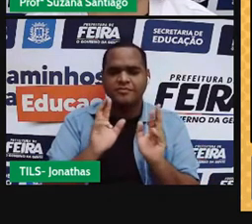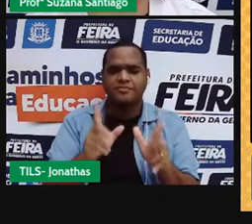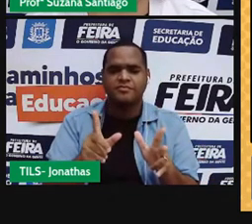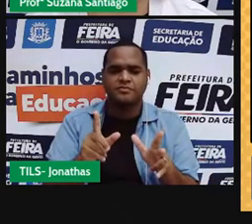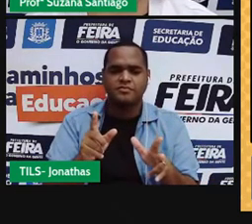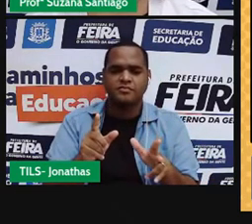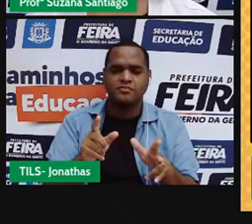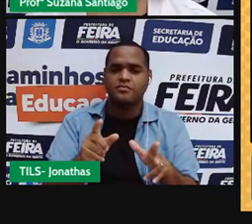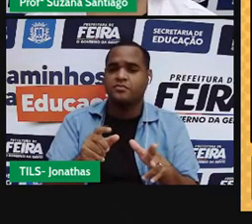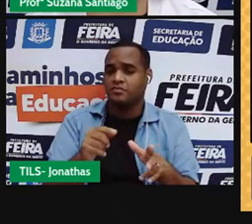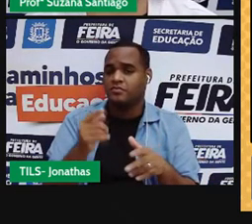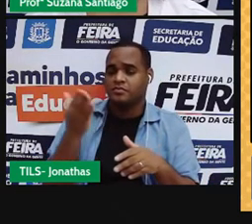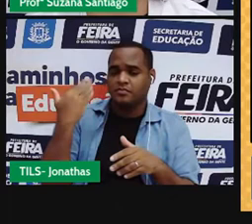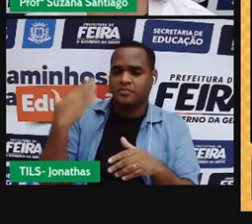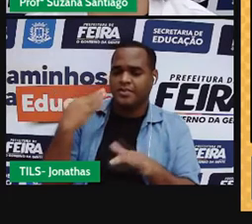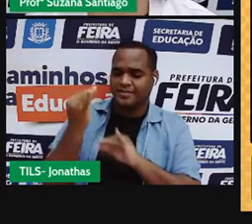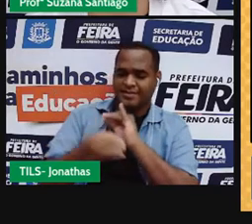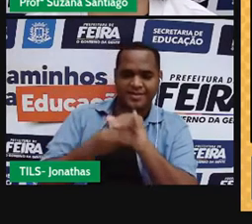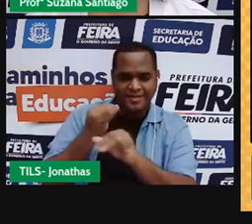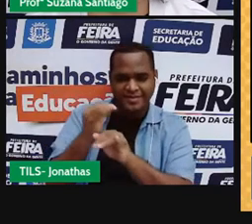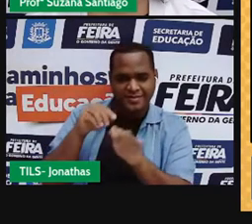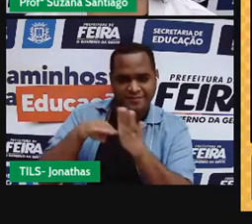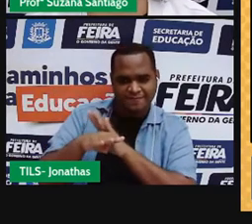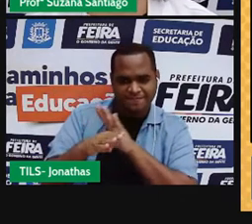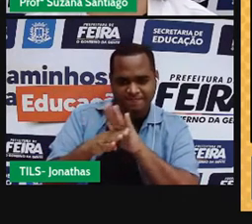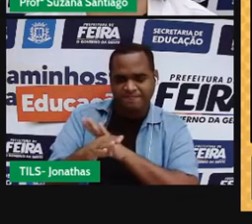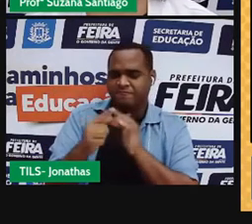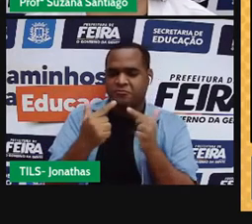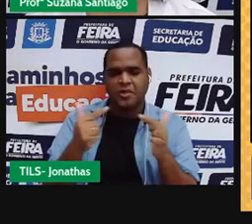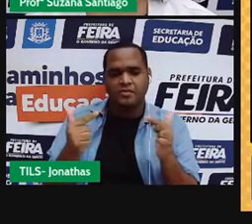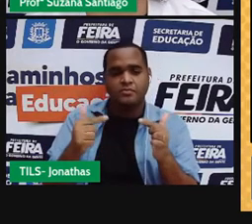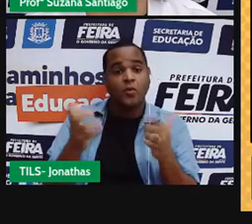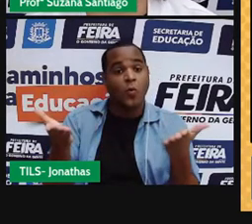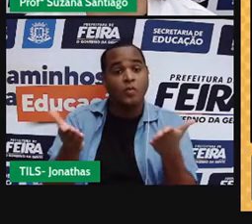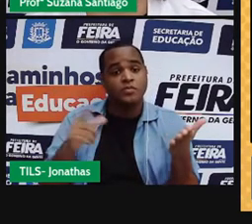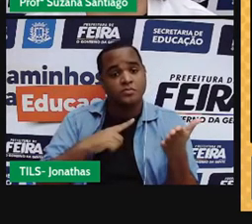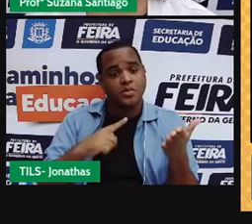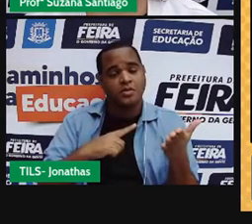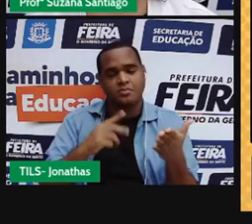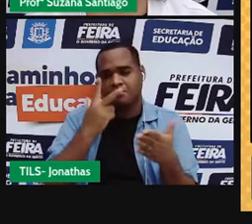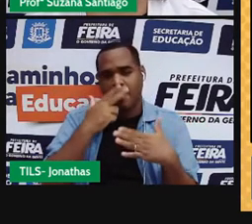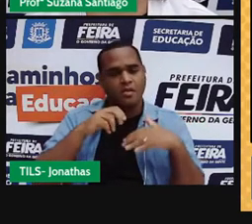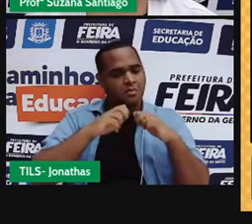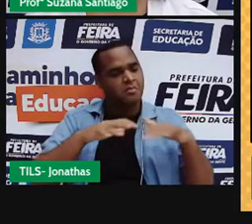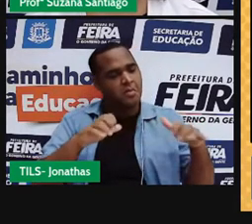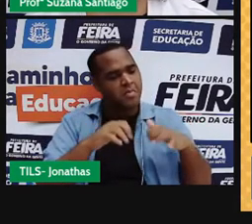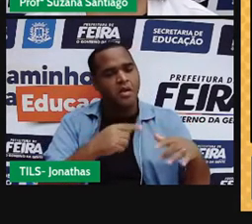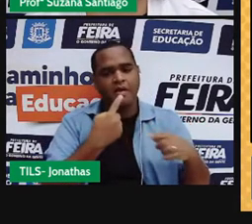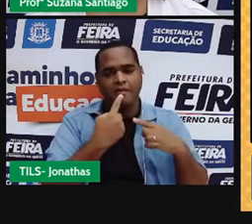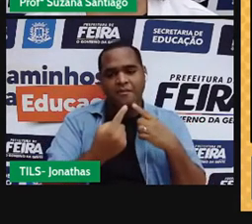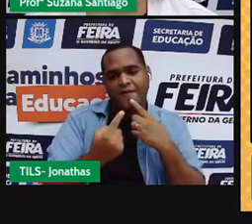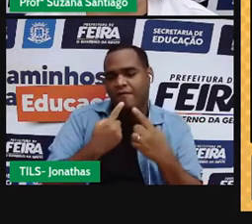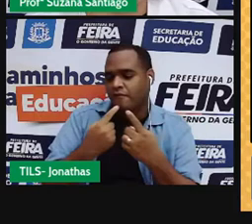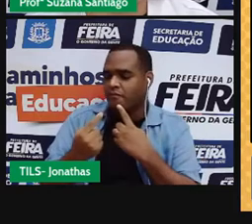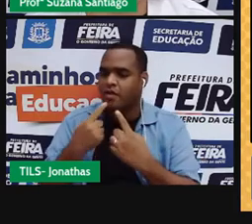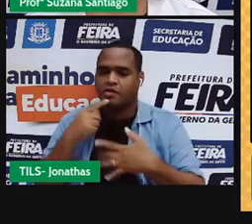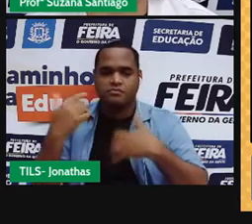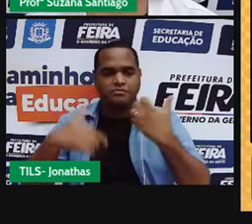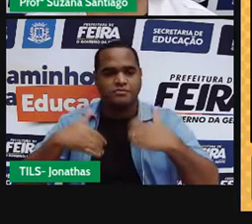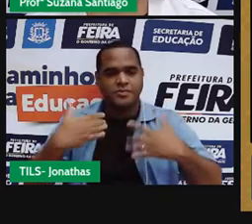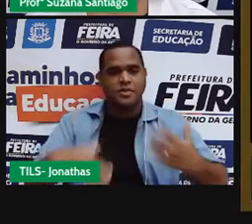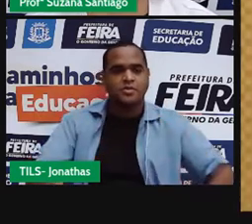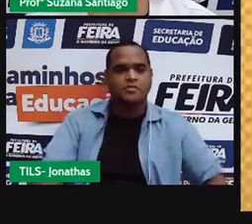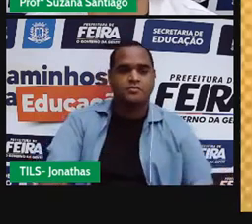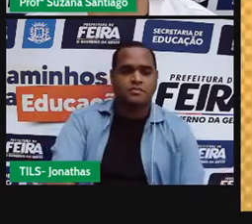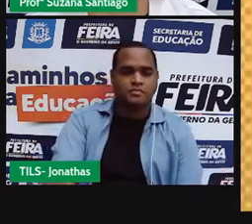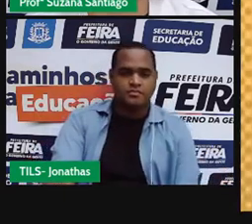tinha acesso à internet como a gente tem hoje. Essas notícias eram propagadas mais ali no boca a boca.